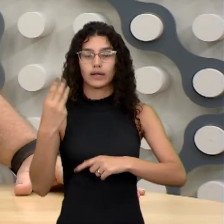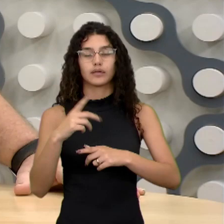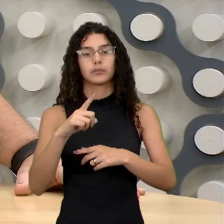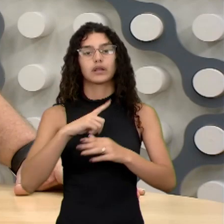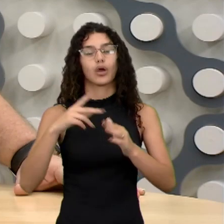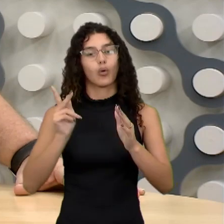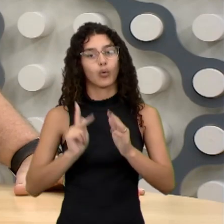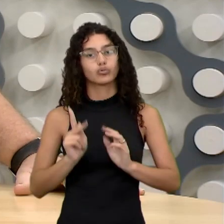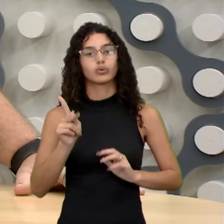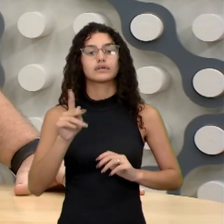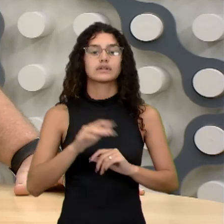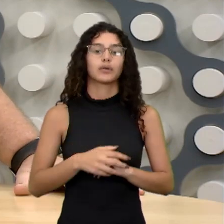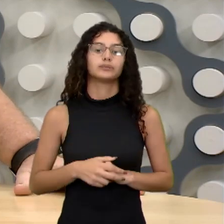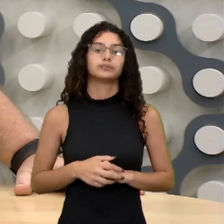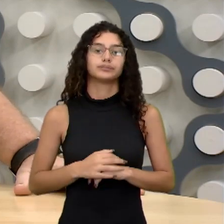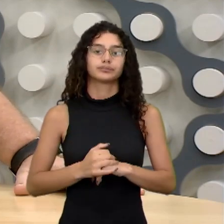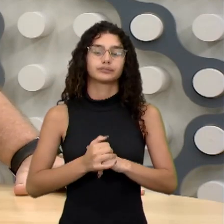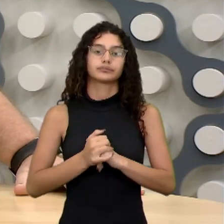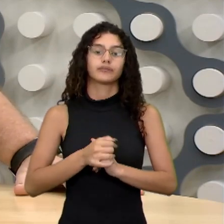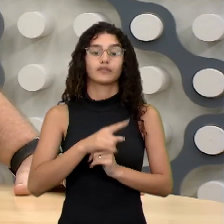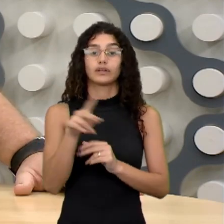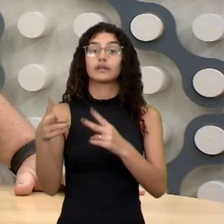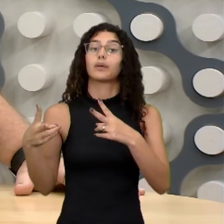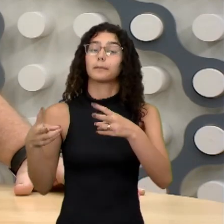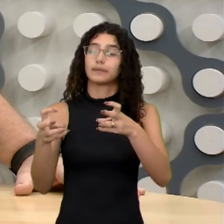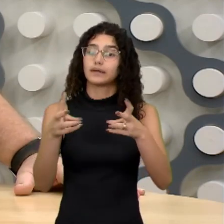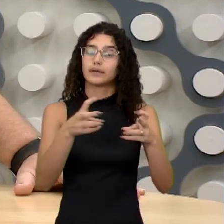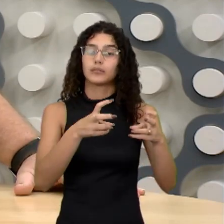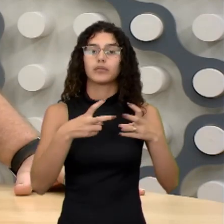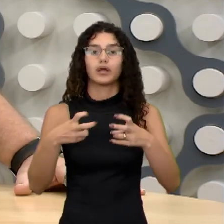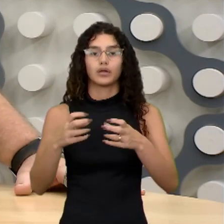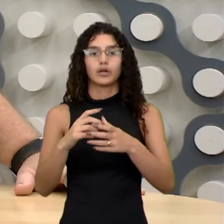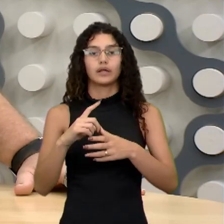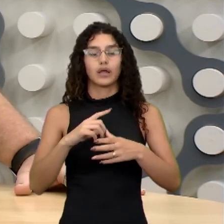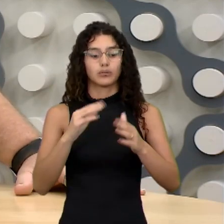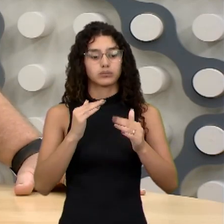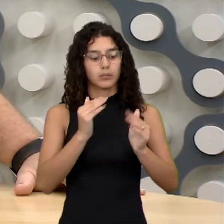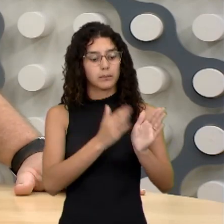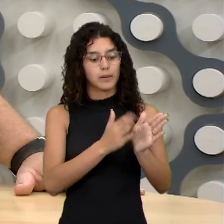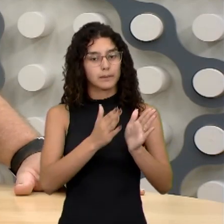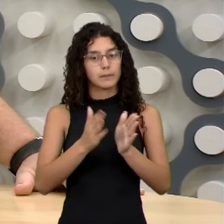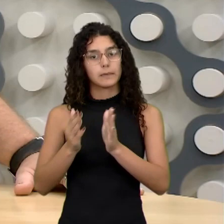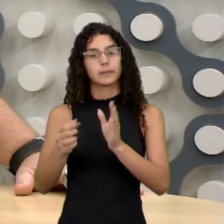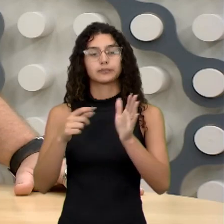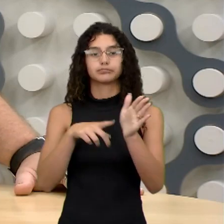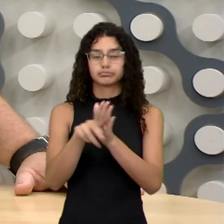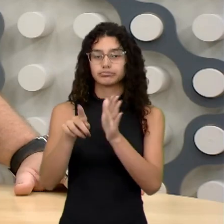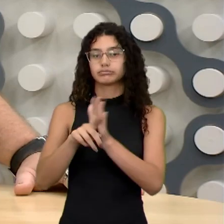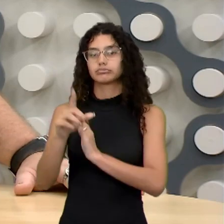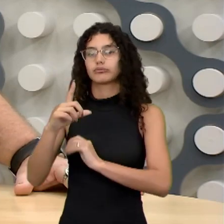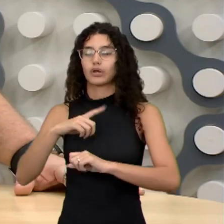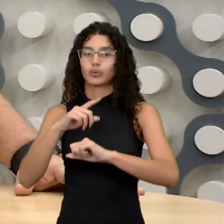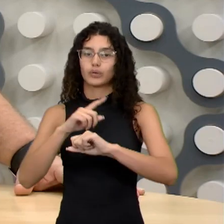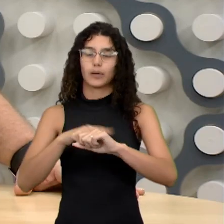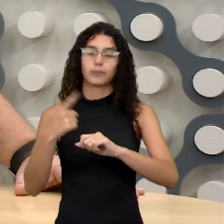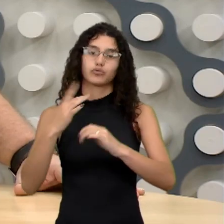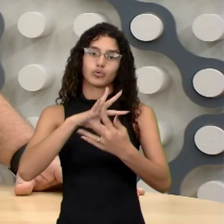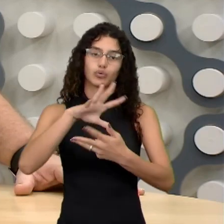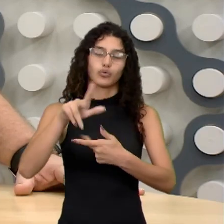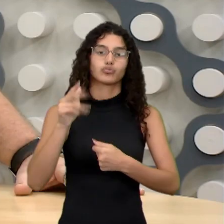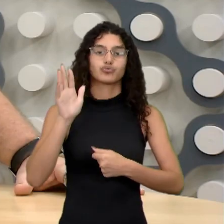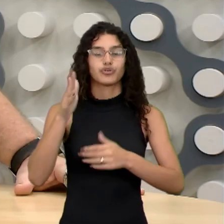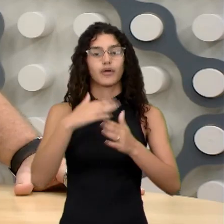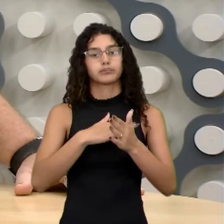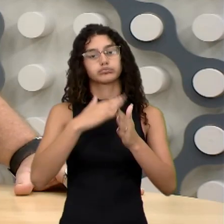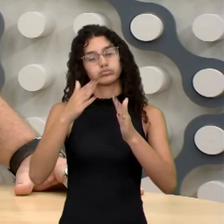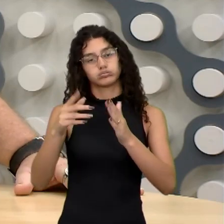aí a sequência aí, né? Que vocês estão percebendo está sendo aí sequencial aí nessas questões aí do tempo geológico, já partindo